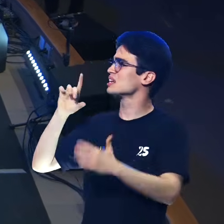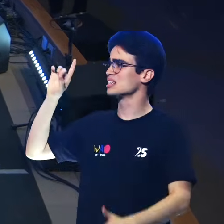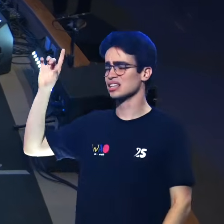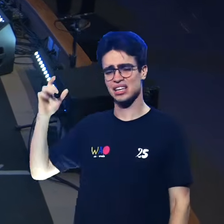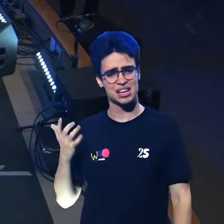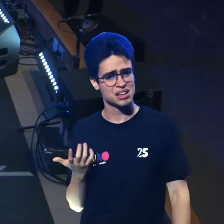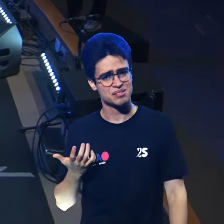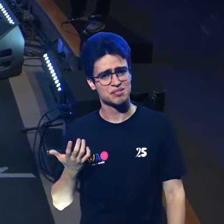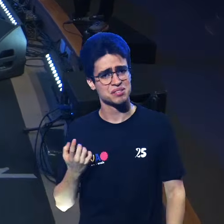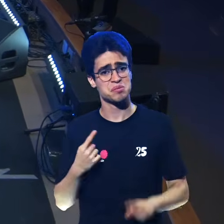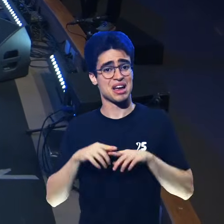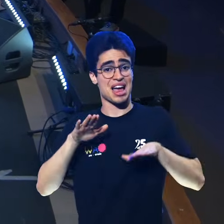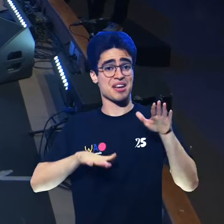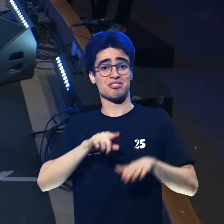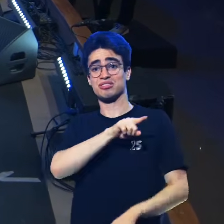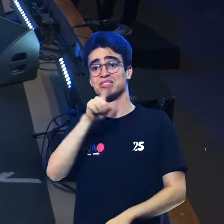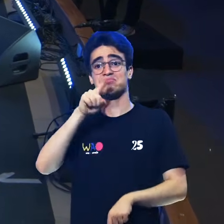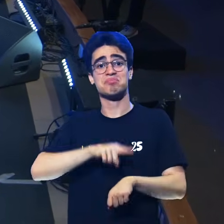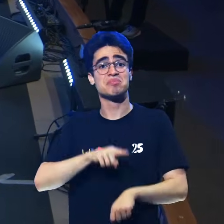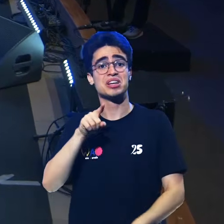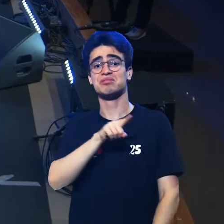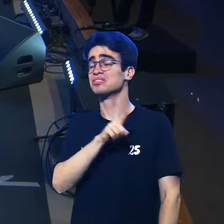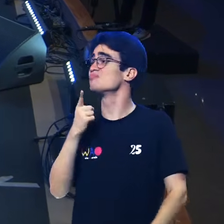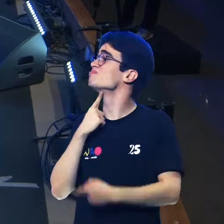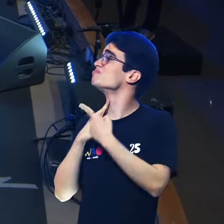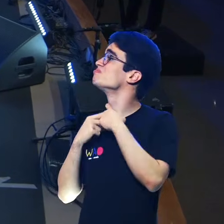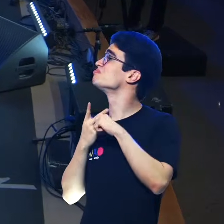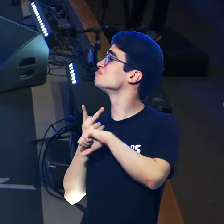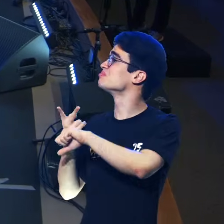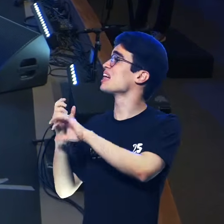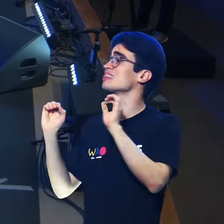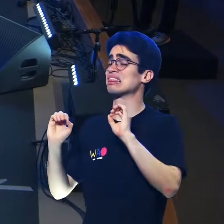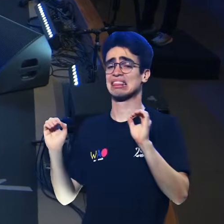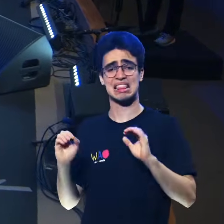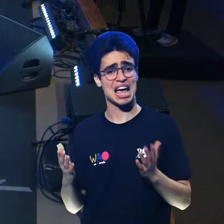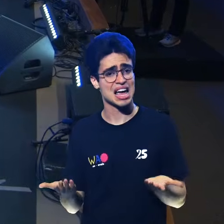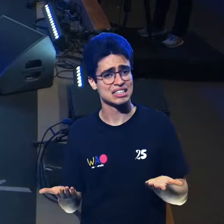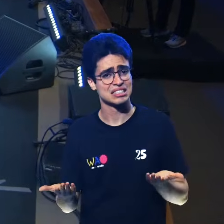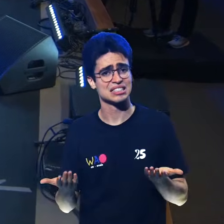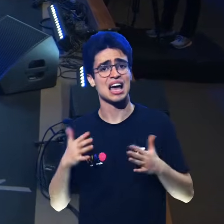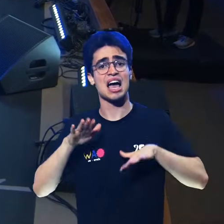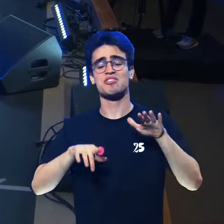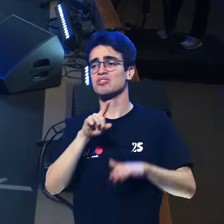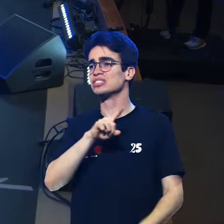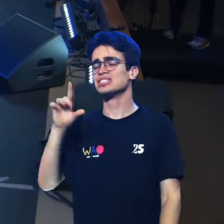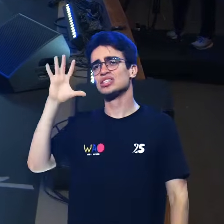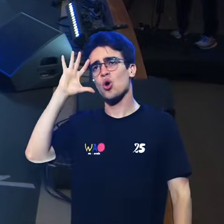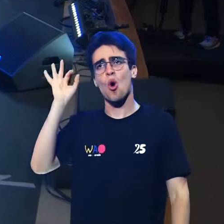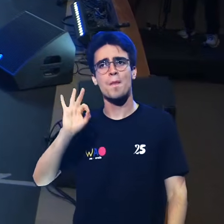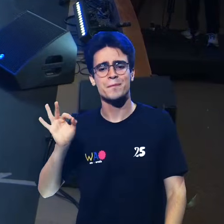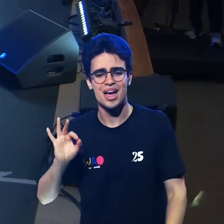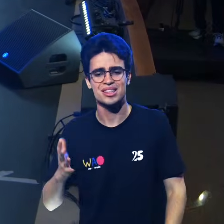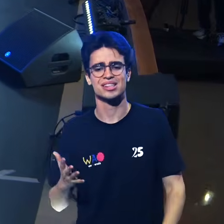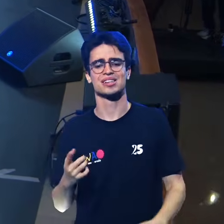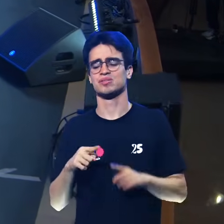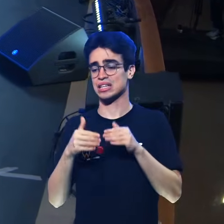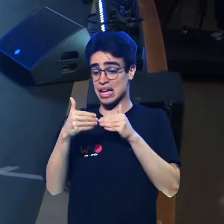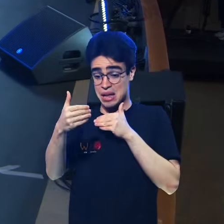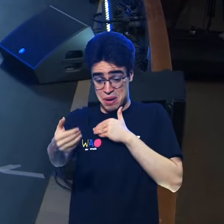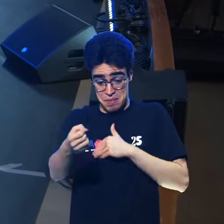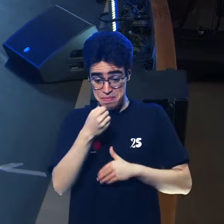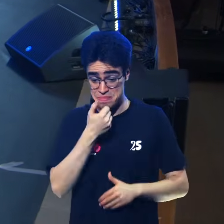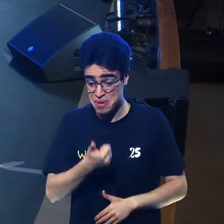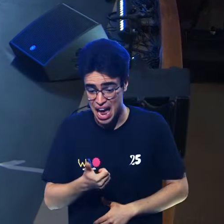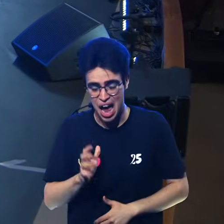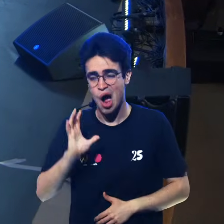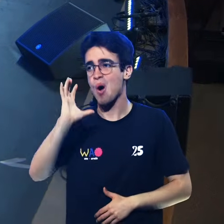Talvez você esteja bem nesse momento sem fome, e talvez você não está compreendendo as coisas, porque você estava indo tão bem e uma dor